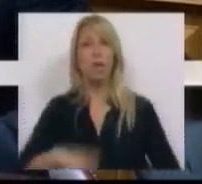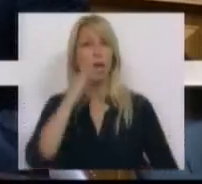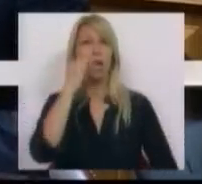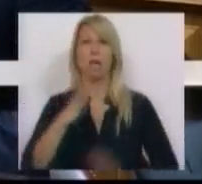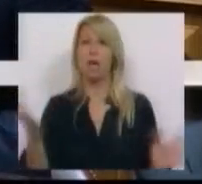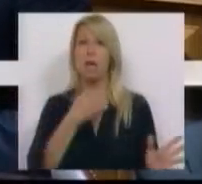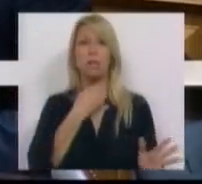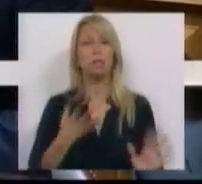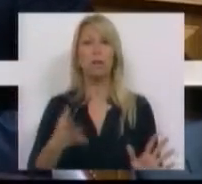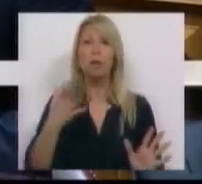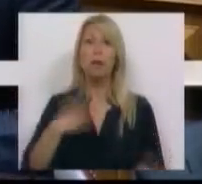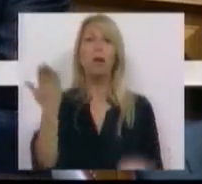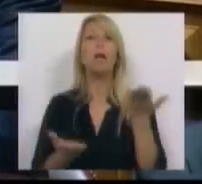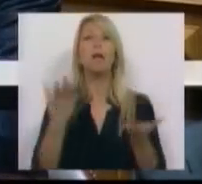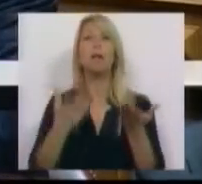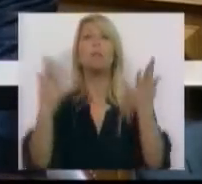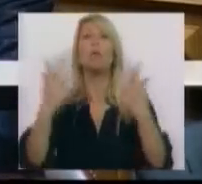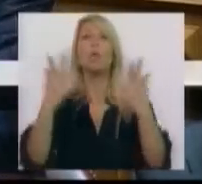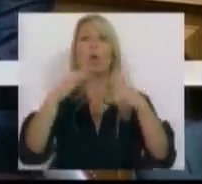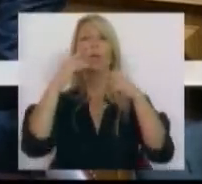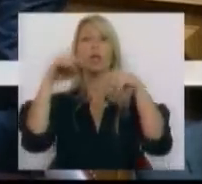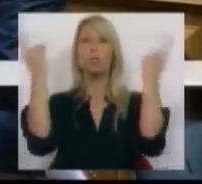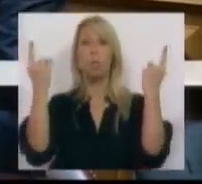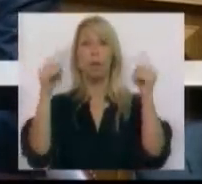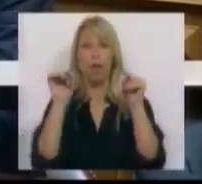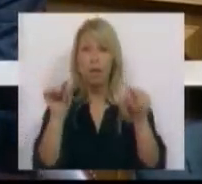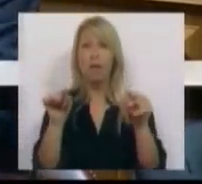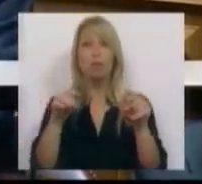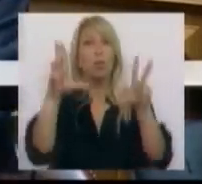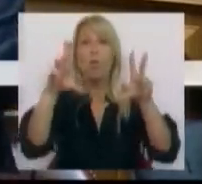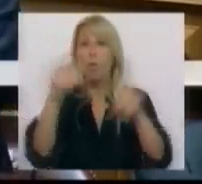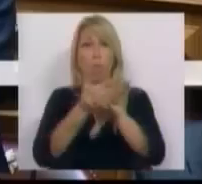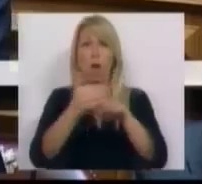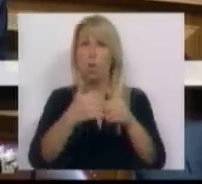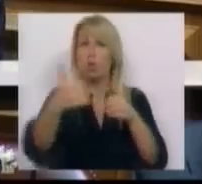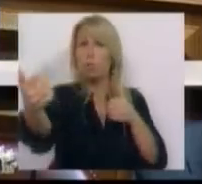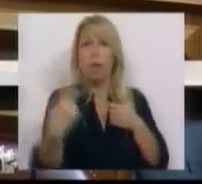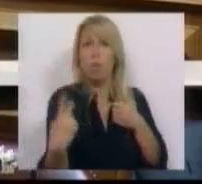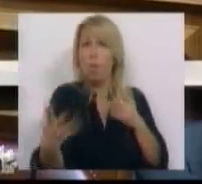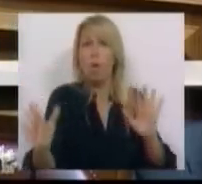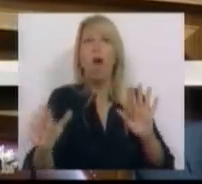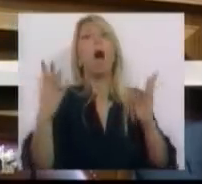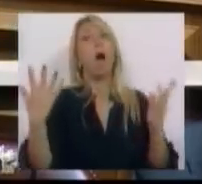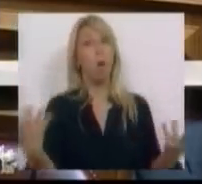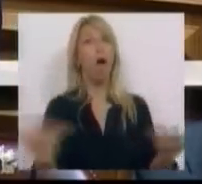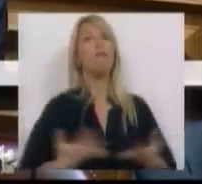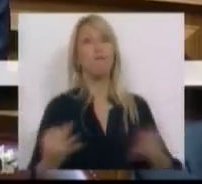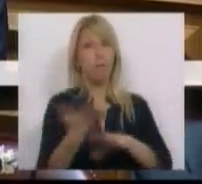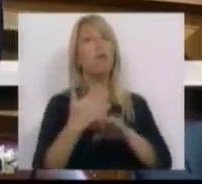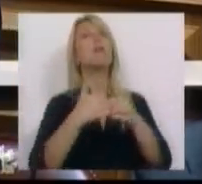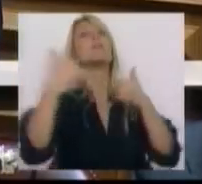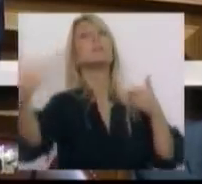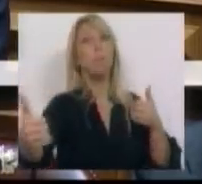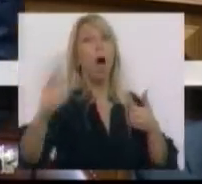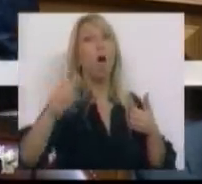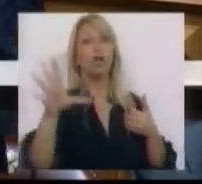queremos equilibrar as contas públicas. Isso nunca nos dividiu. O que nos separa, e o Primeiro-Ministro sabe bem, é o modo de o